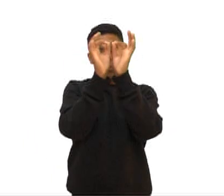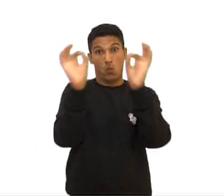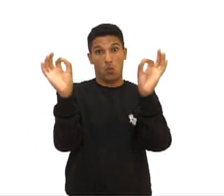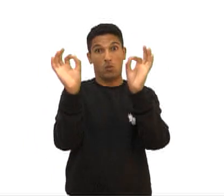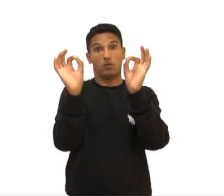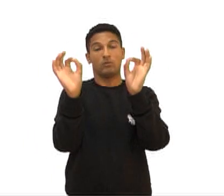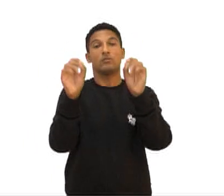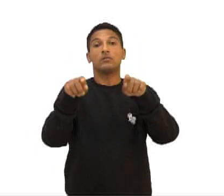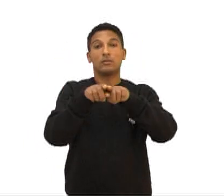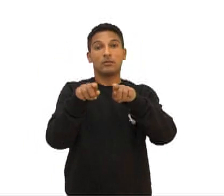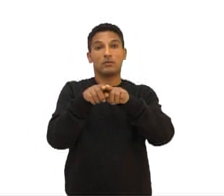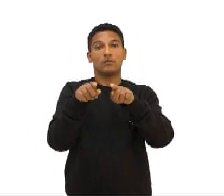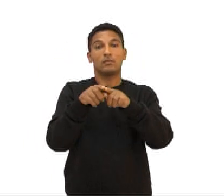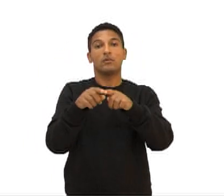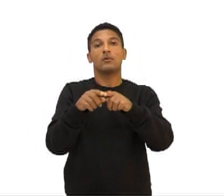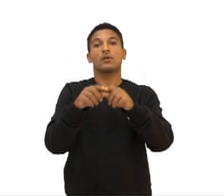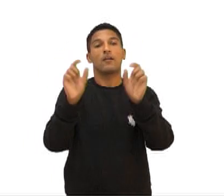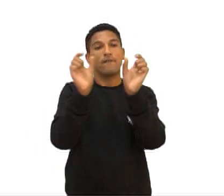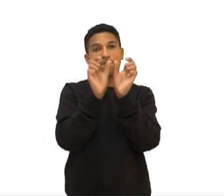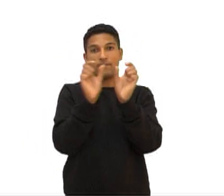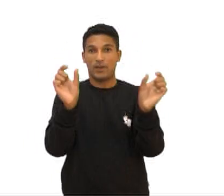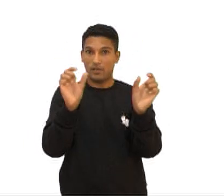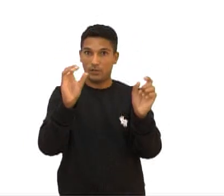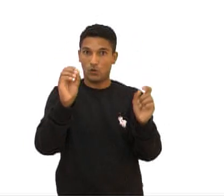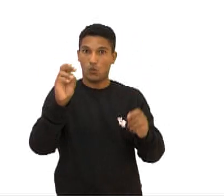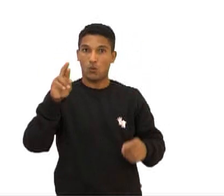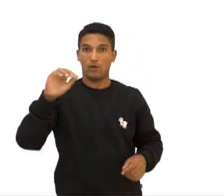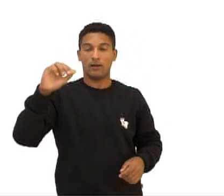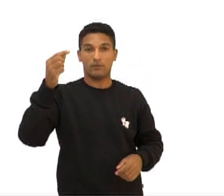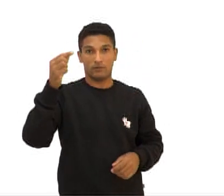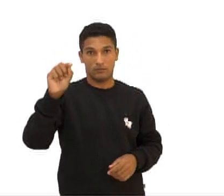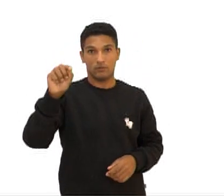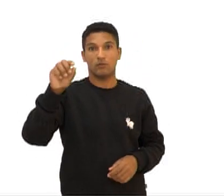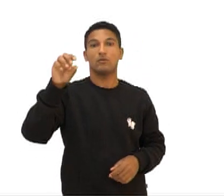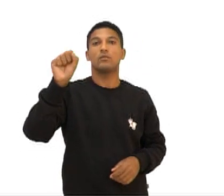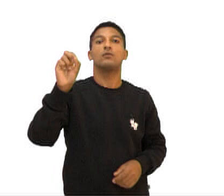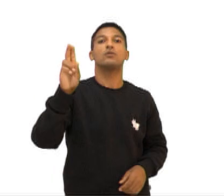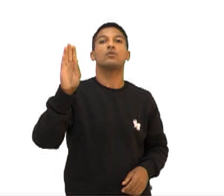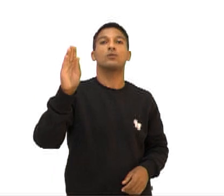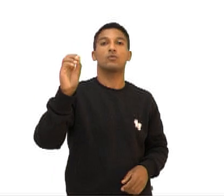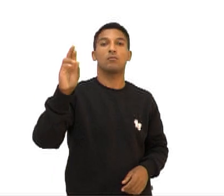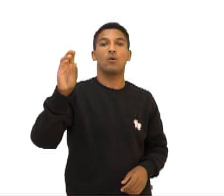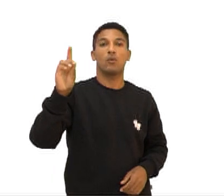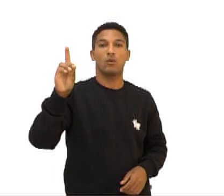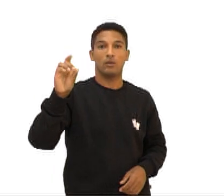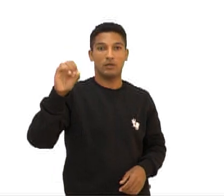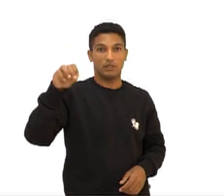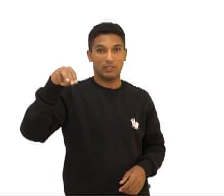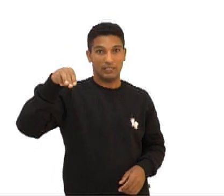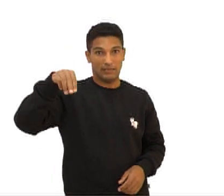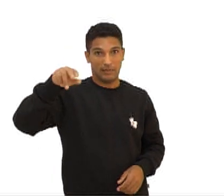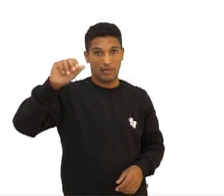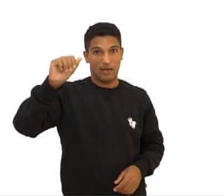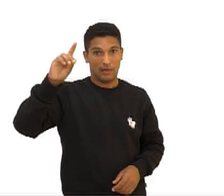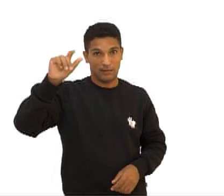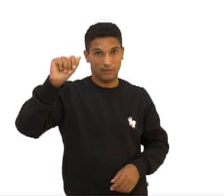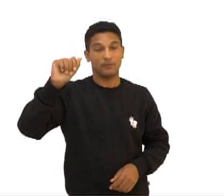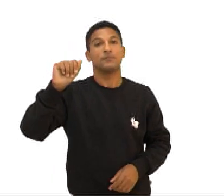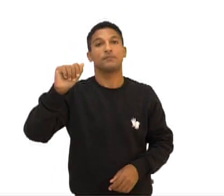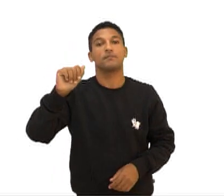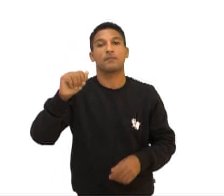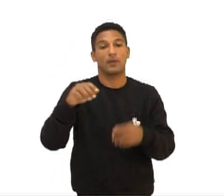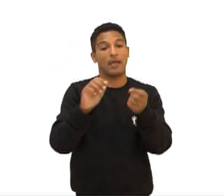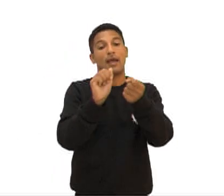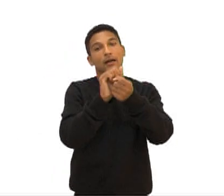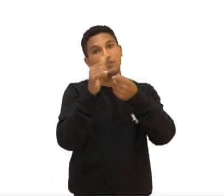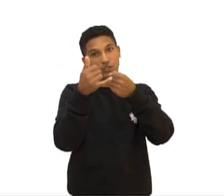orações subordinadas, substantivas, adjetivas e adverbiais. Vamos verificar então o papel